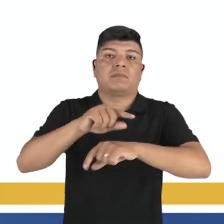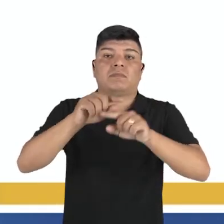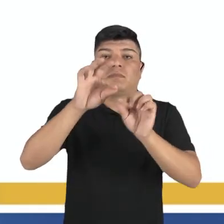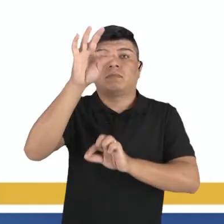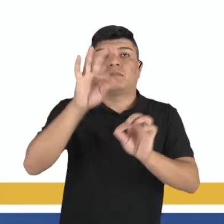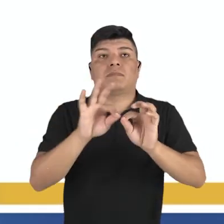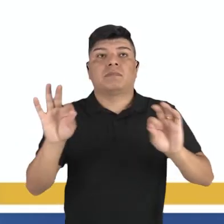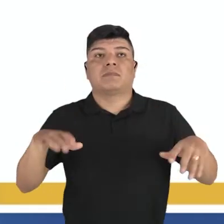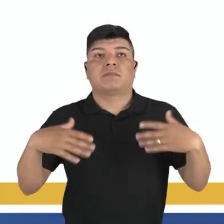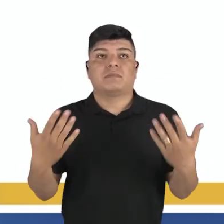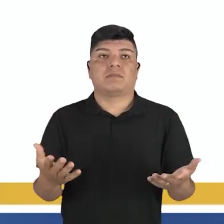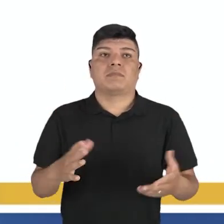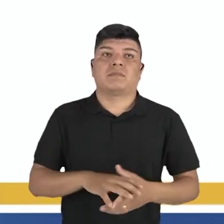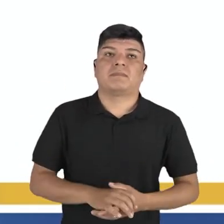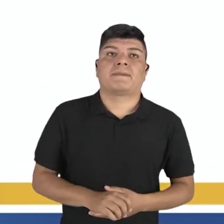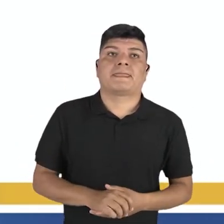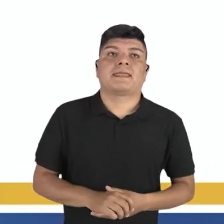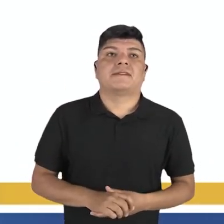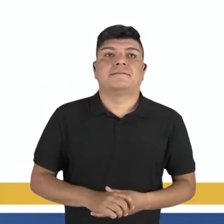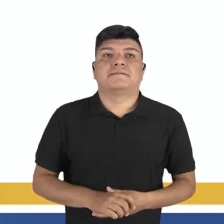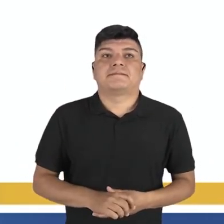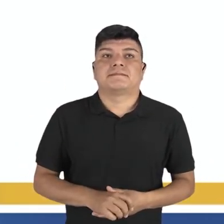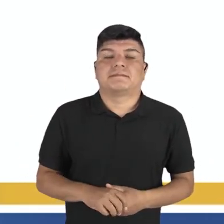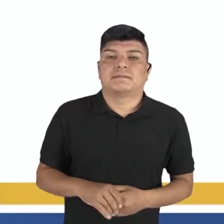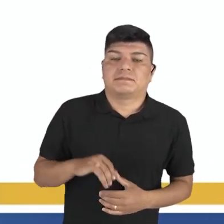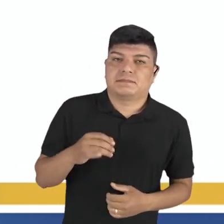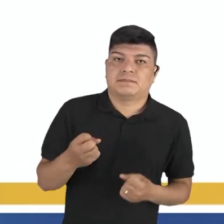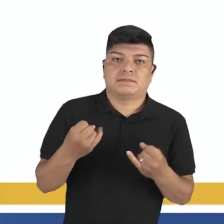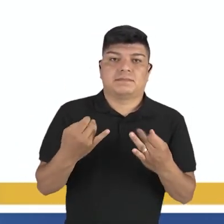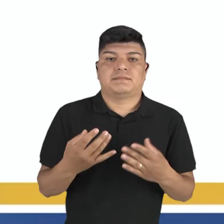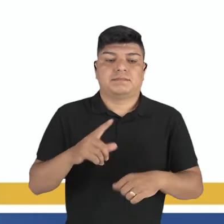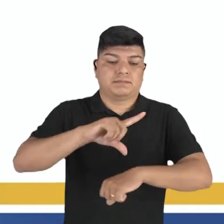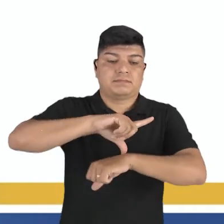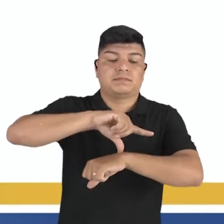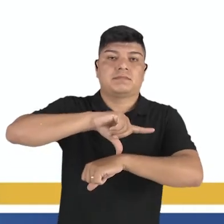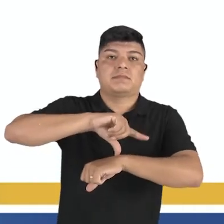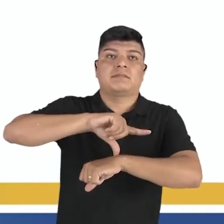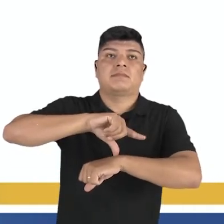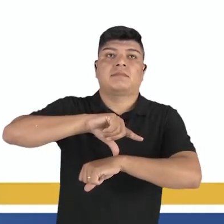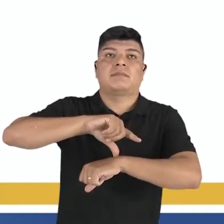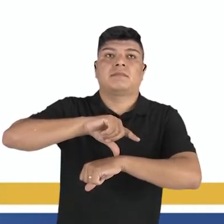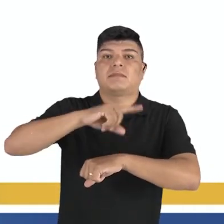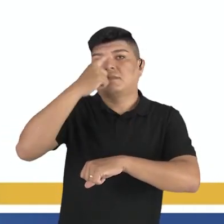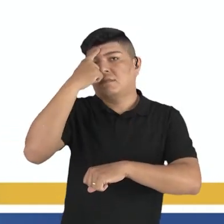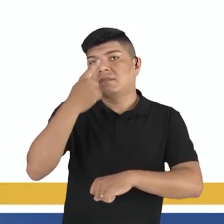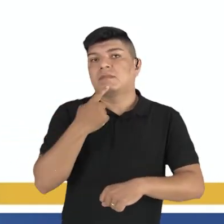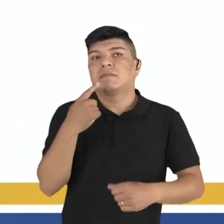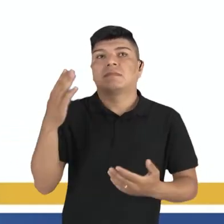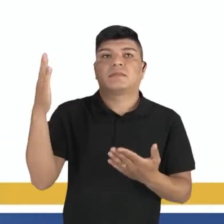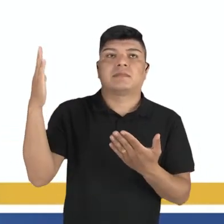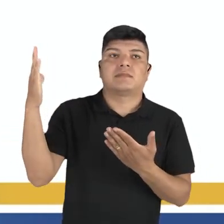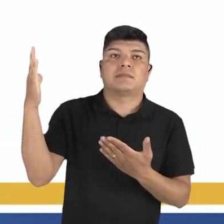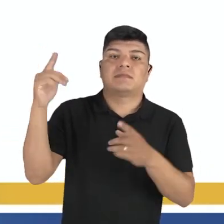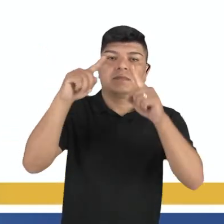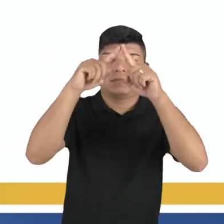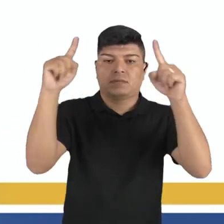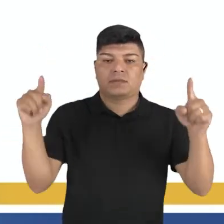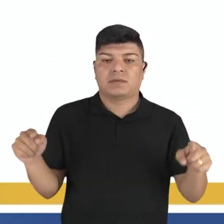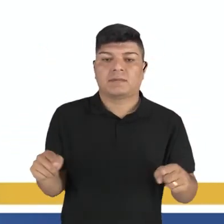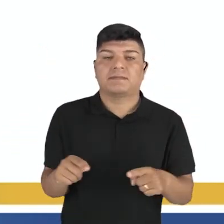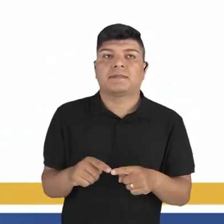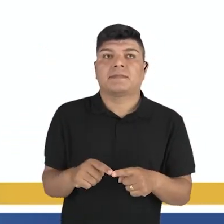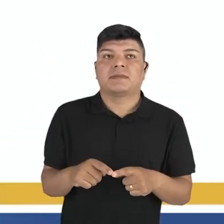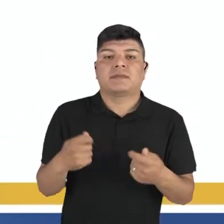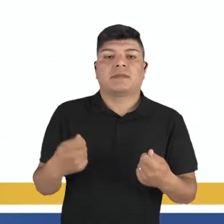aí, gente? Bom, se nós estamos falando de um relógio ali, dessa figura, né, em forma de círculo,